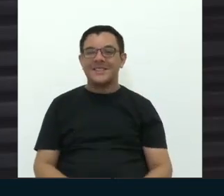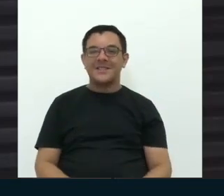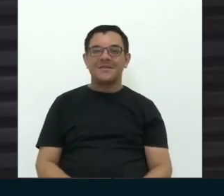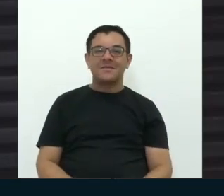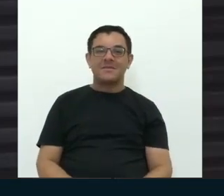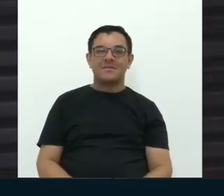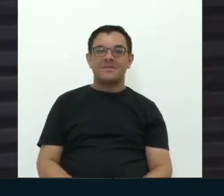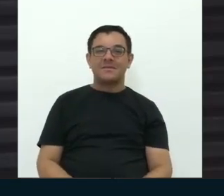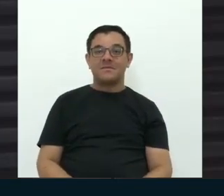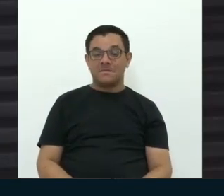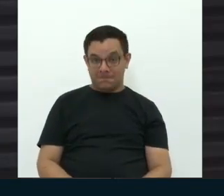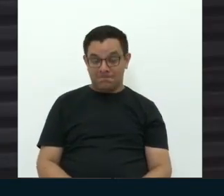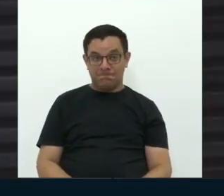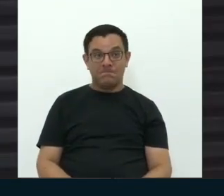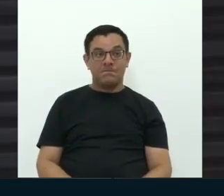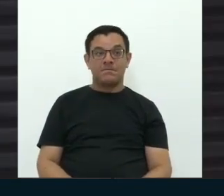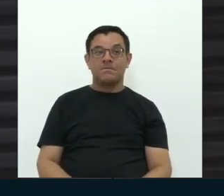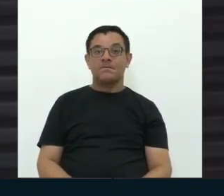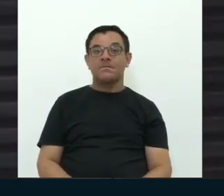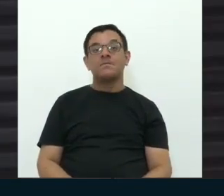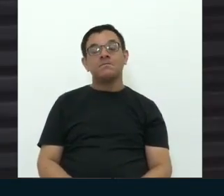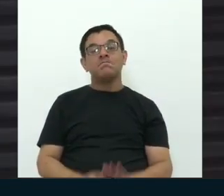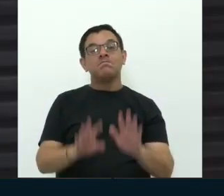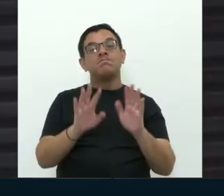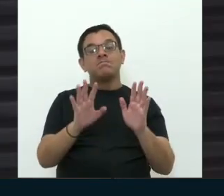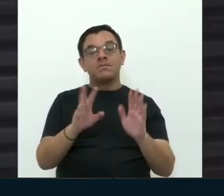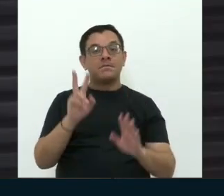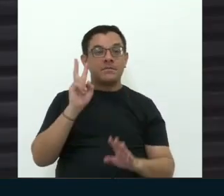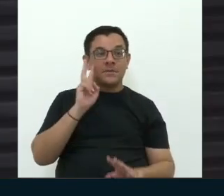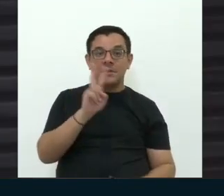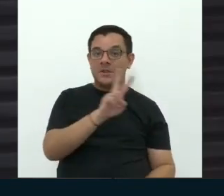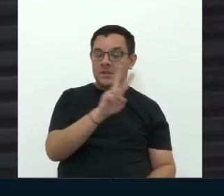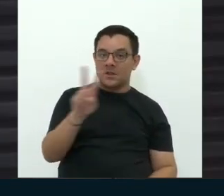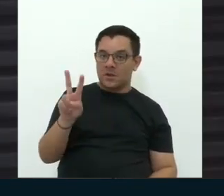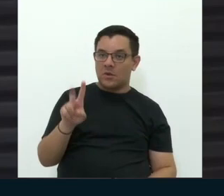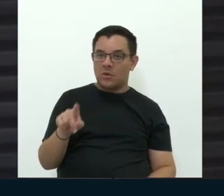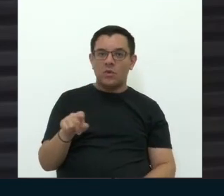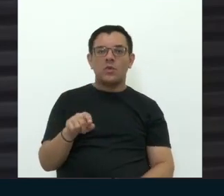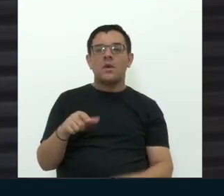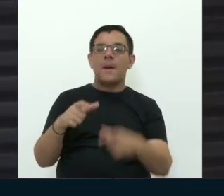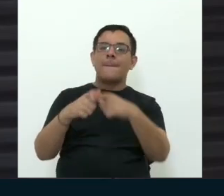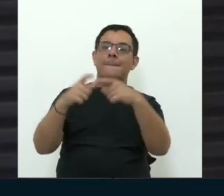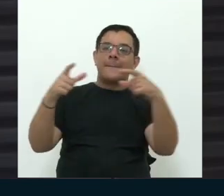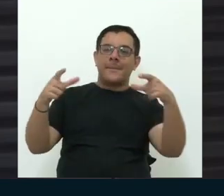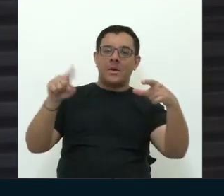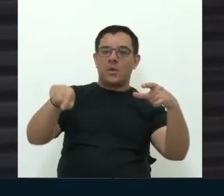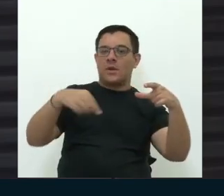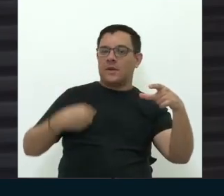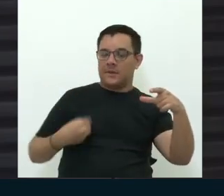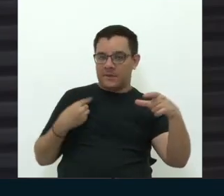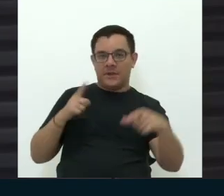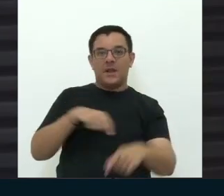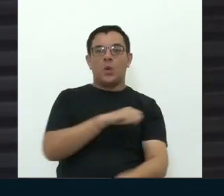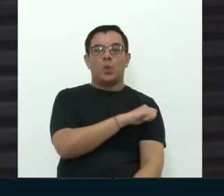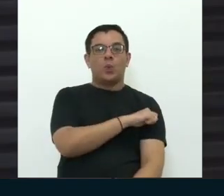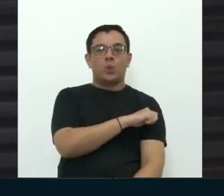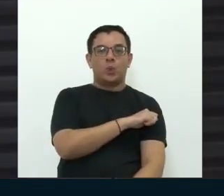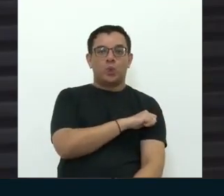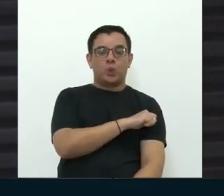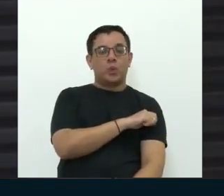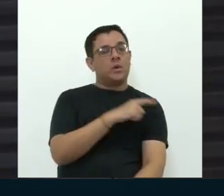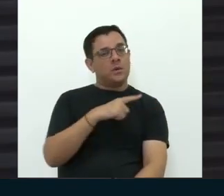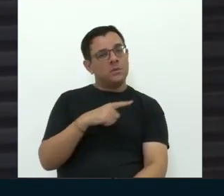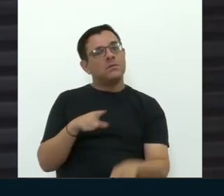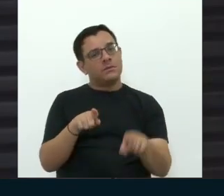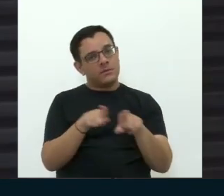bom gente é o seguinte e eu vejo que a audiência é basicamente de alunas de alunos eh e eu também